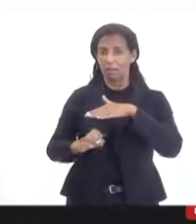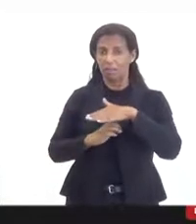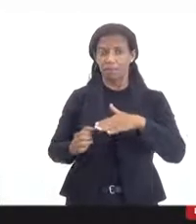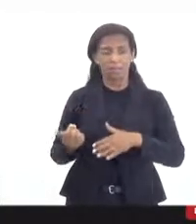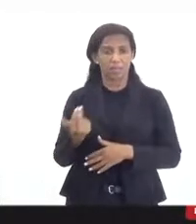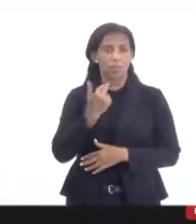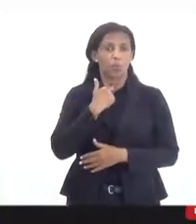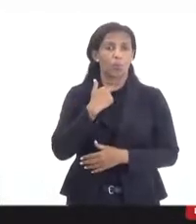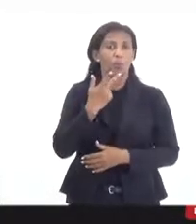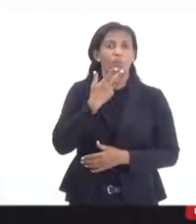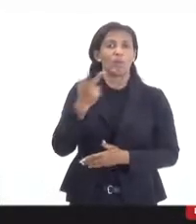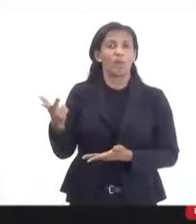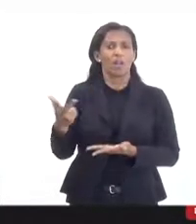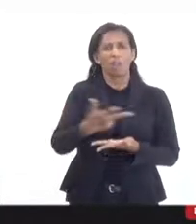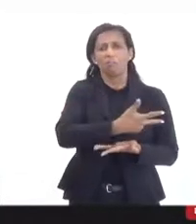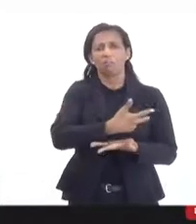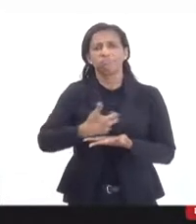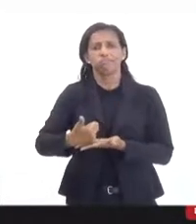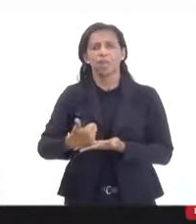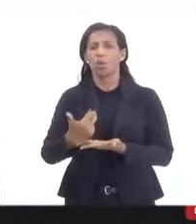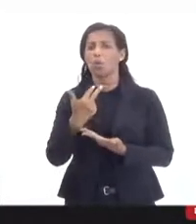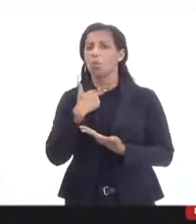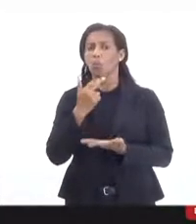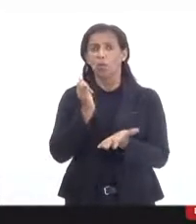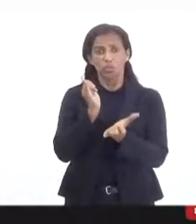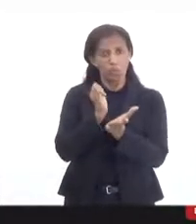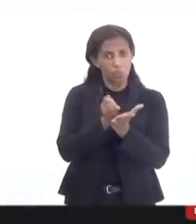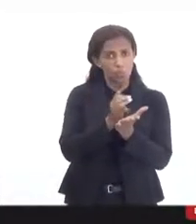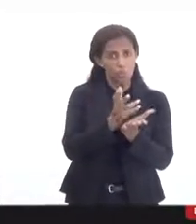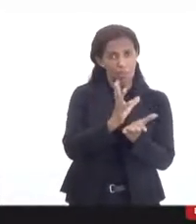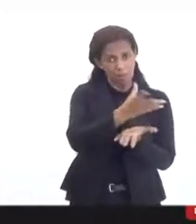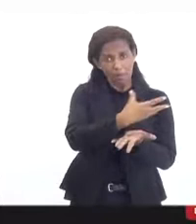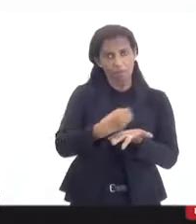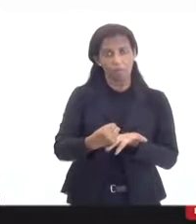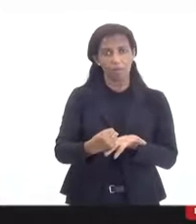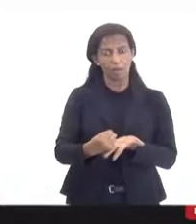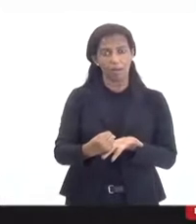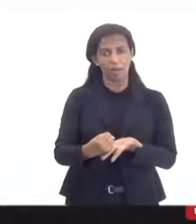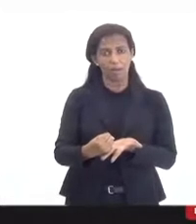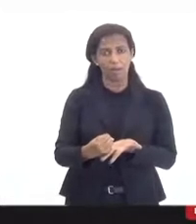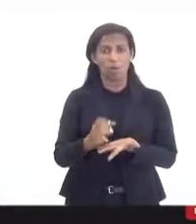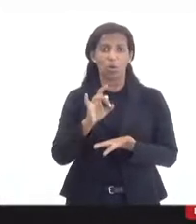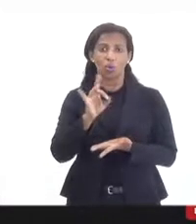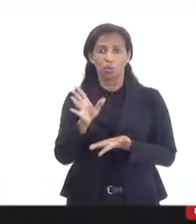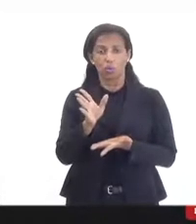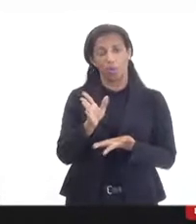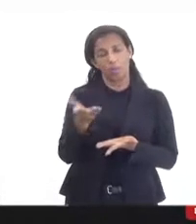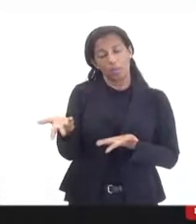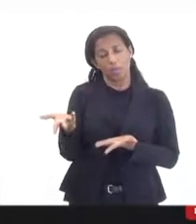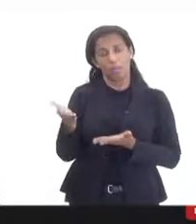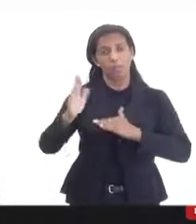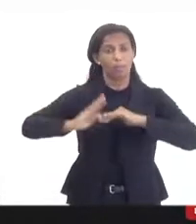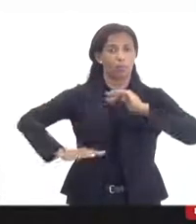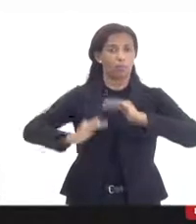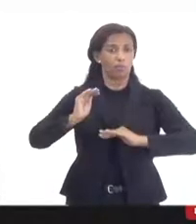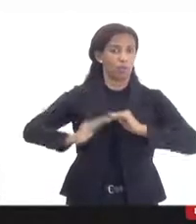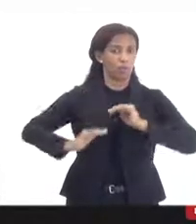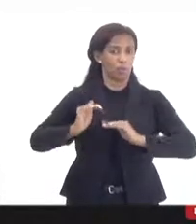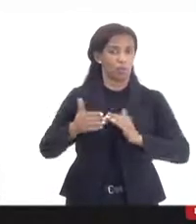falar em não recolhimento do tributo. O ICMS foi recolhido. Só que por questão constitucional, depois você